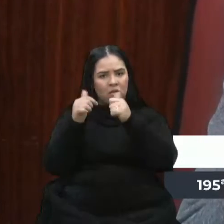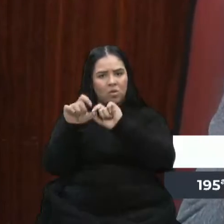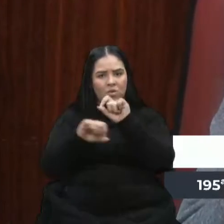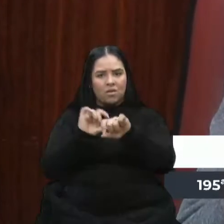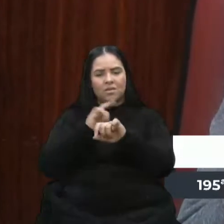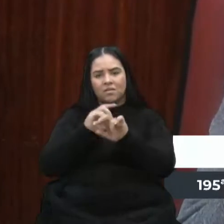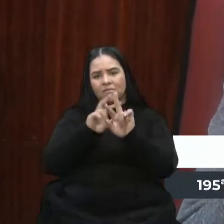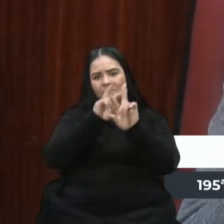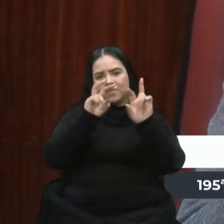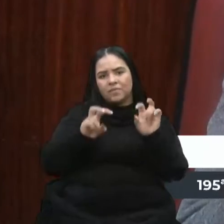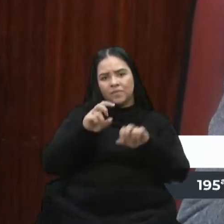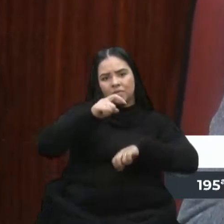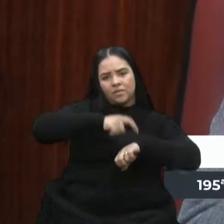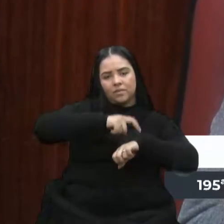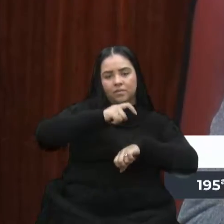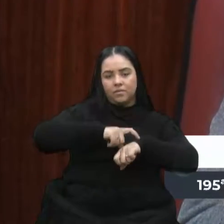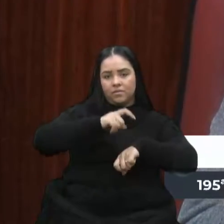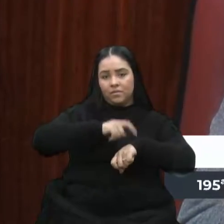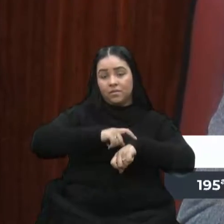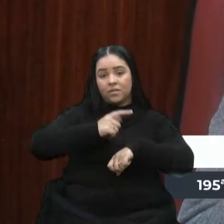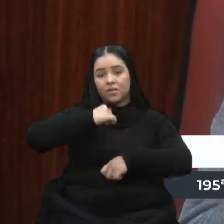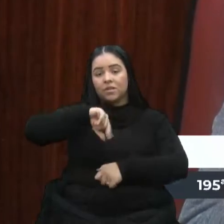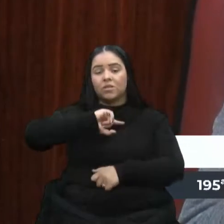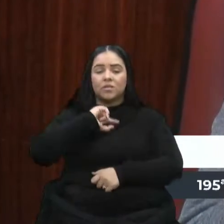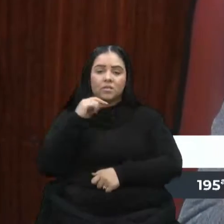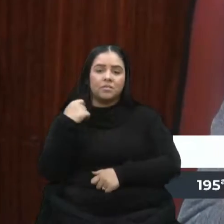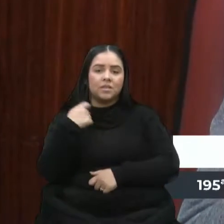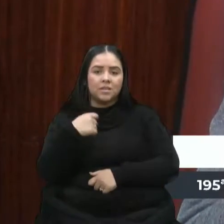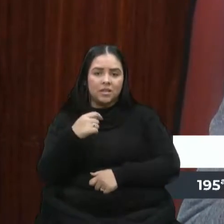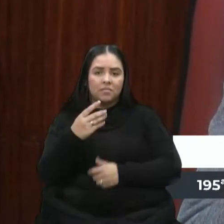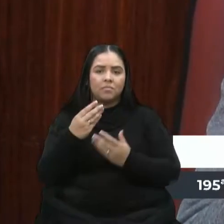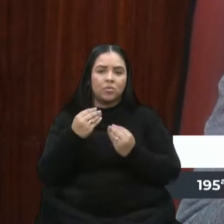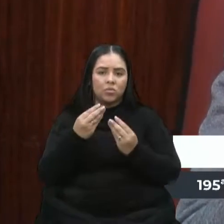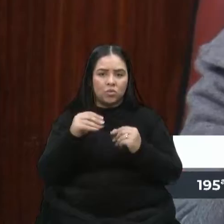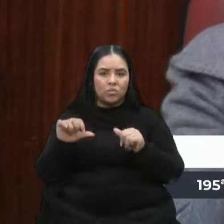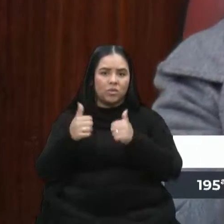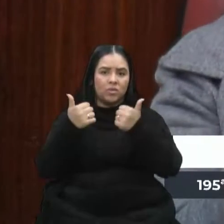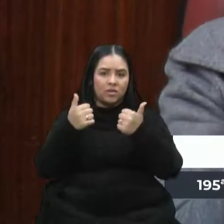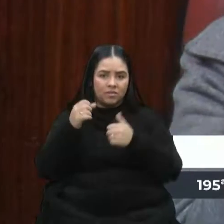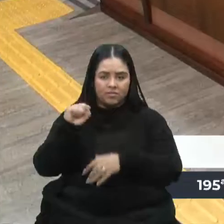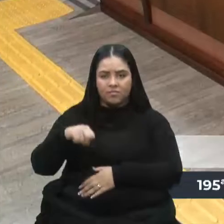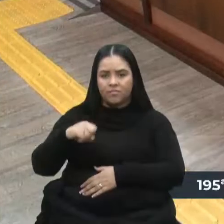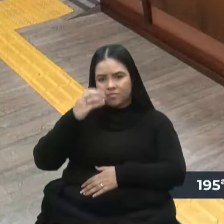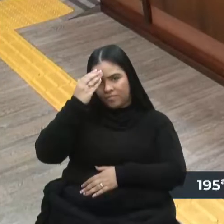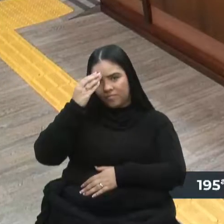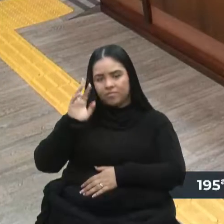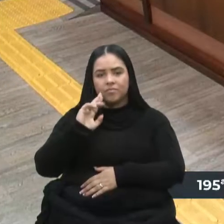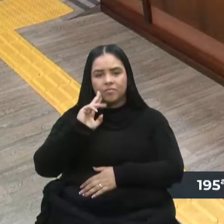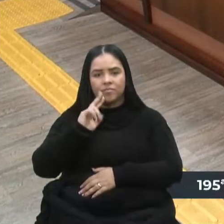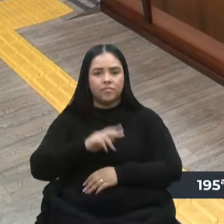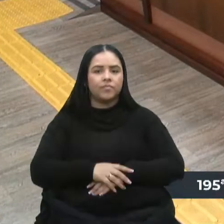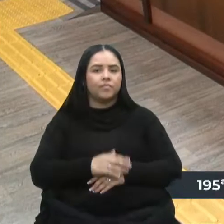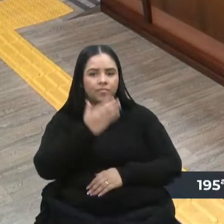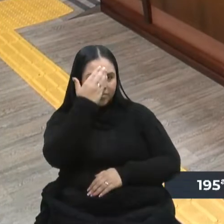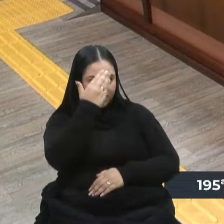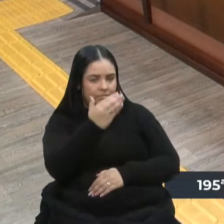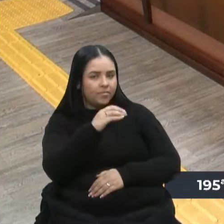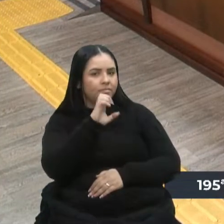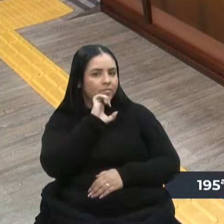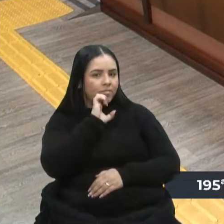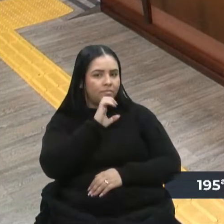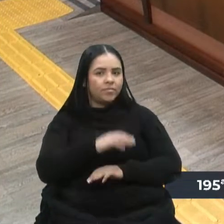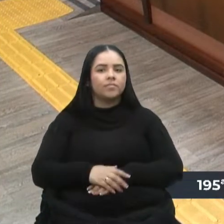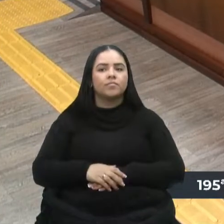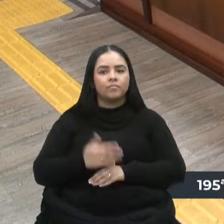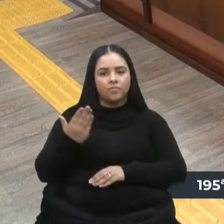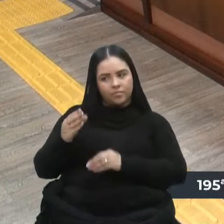questão da linha dos horários. Então, a gente tem, sim, muito o que melhorar nesse sentido. Obrigada, vereador Renato. Obrigado, vereadora Estela. Sua parte,